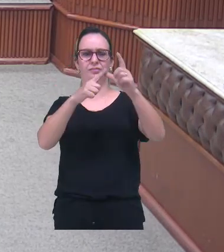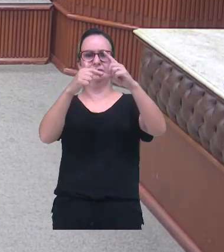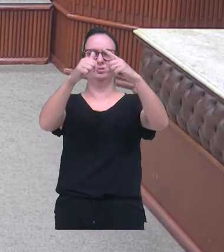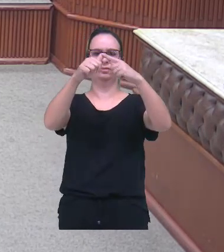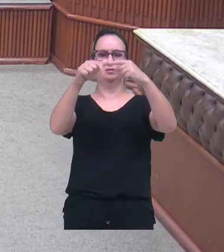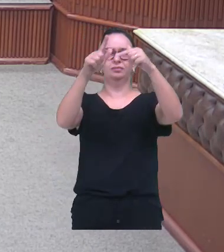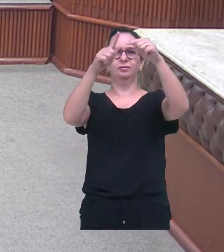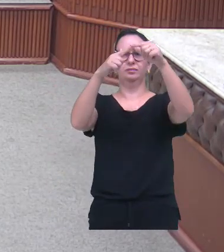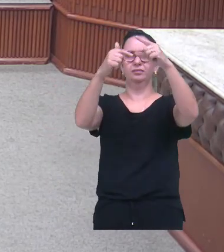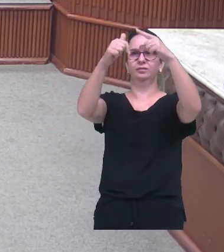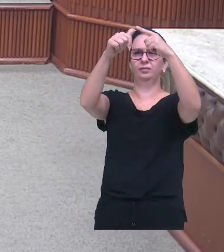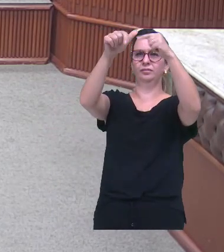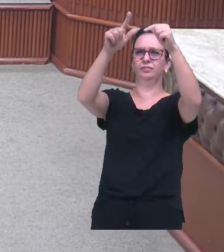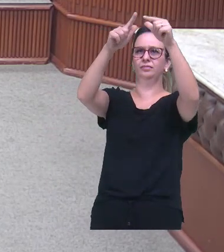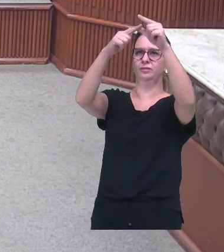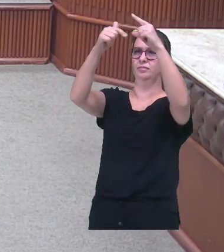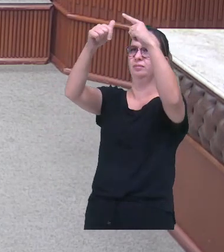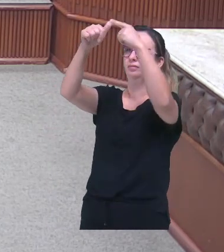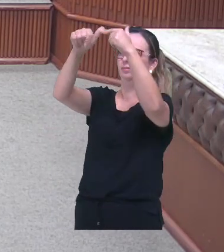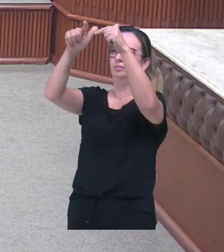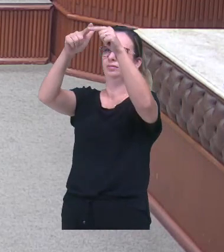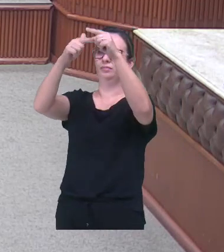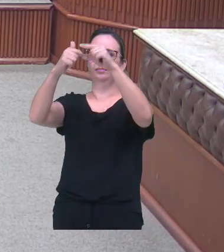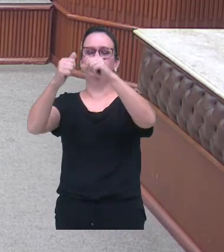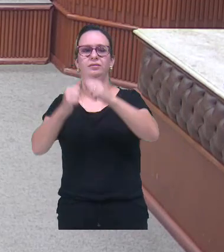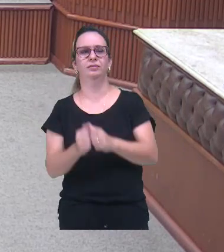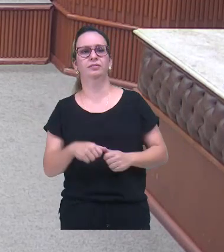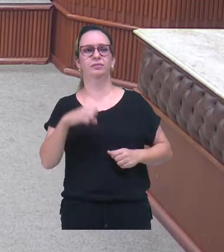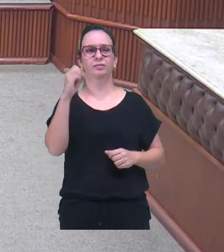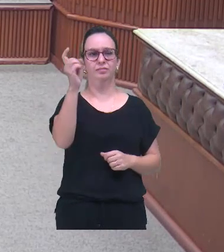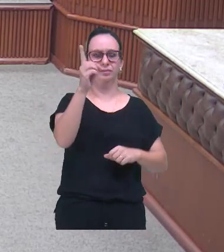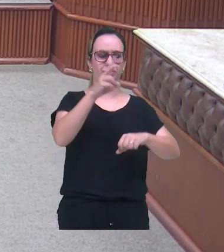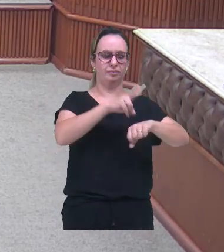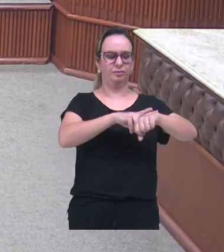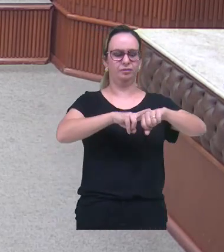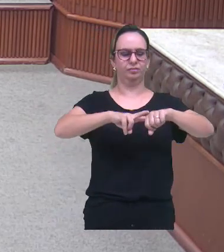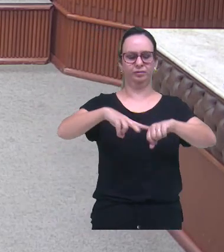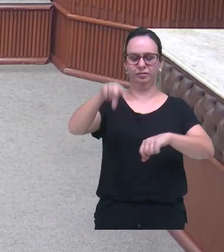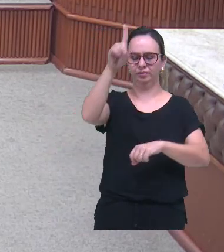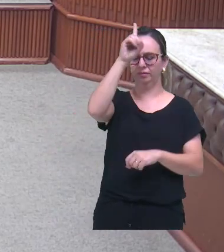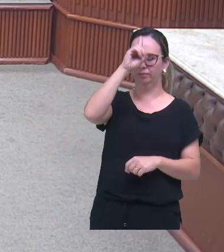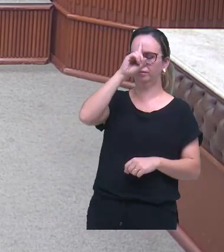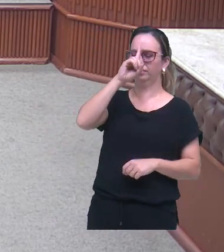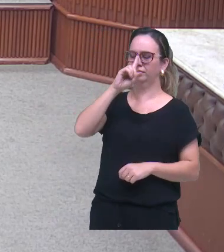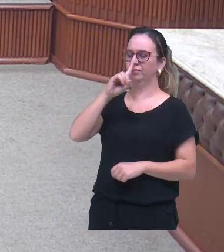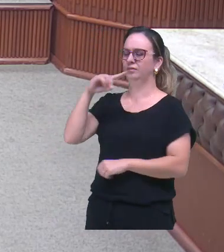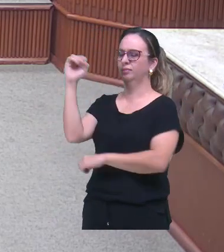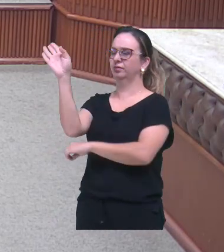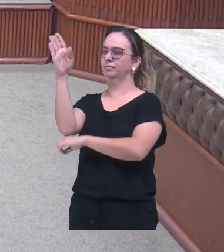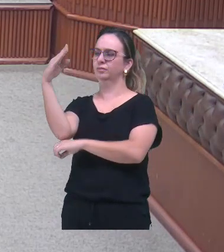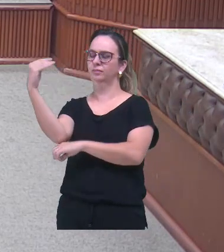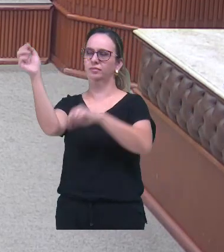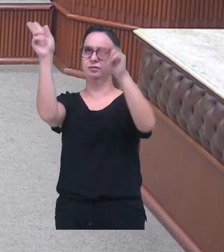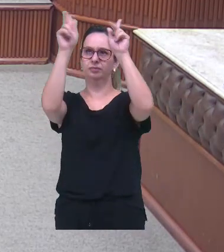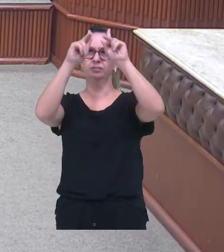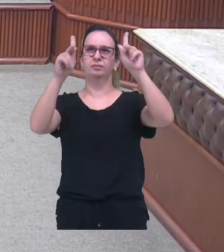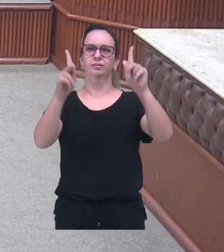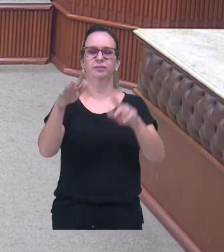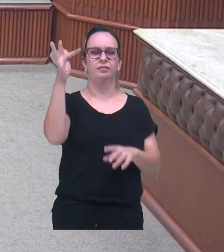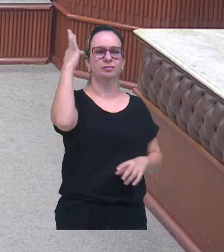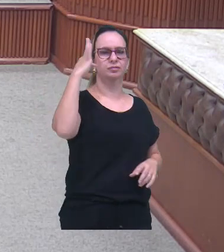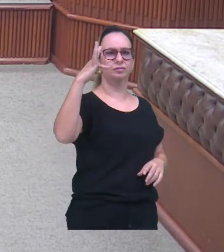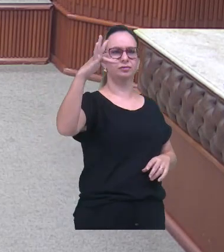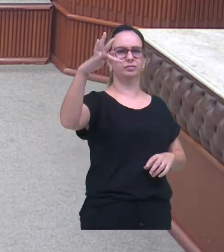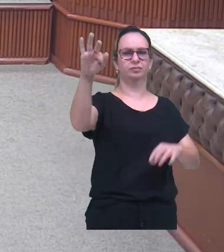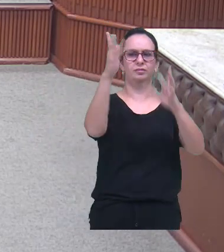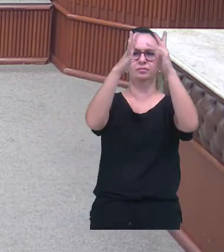lábaro que ostentas estrelado, bendita o verde louro desta flâmula, paz no futuro